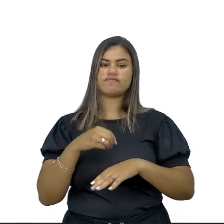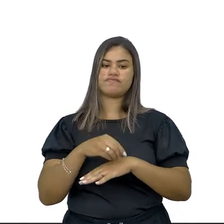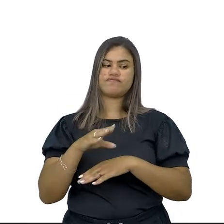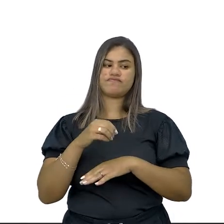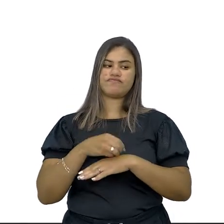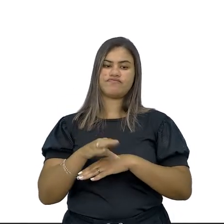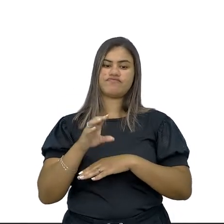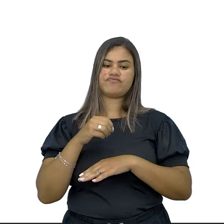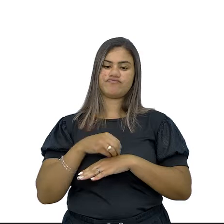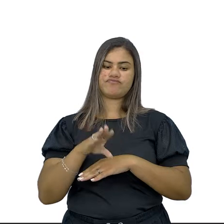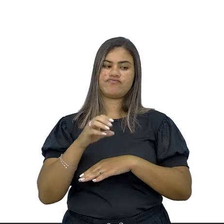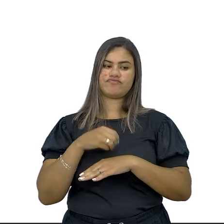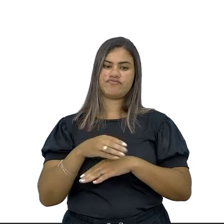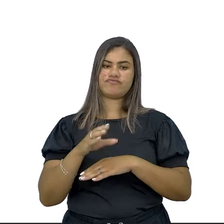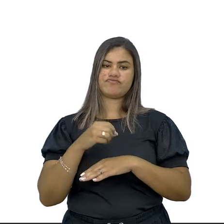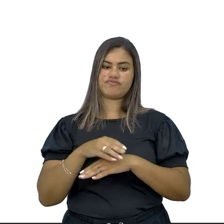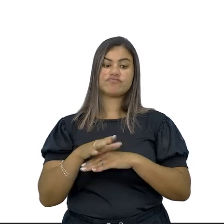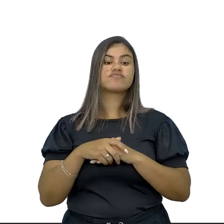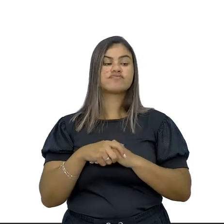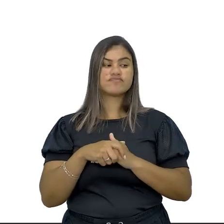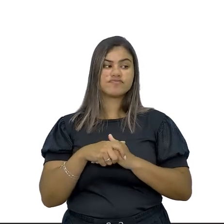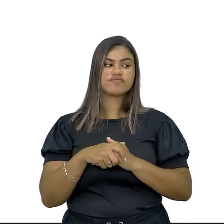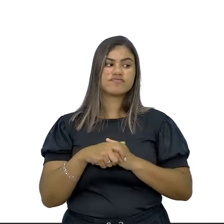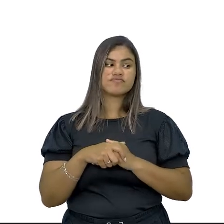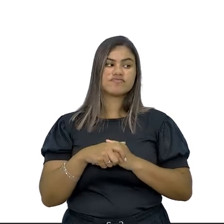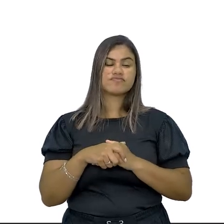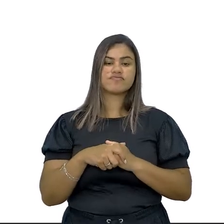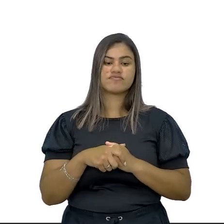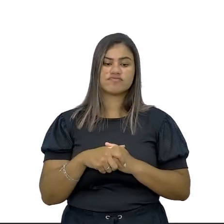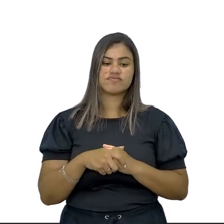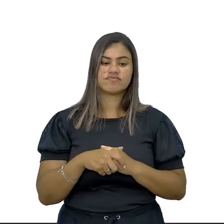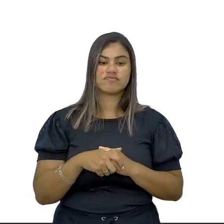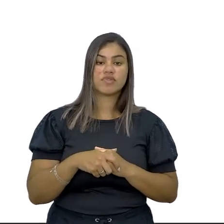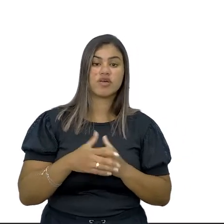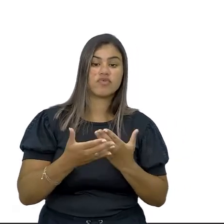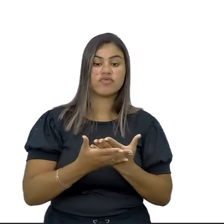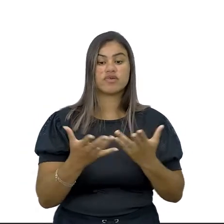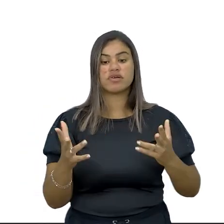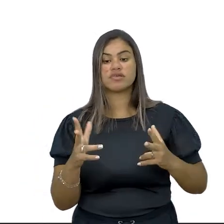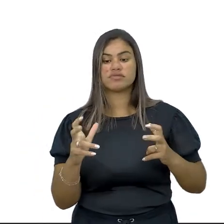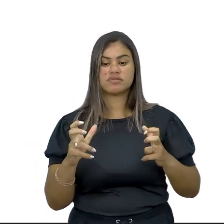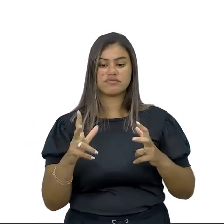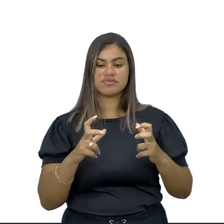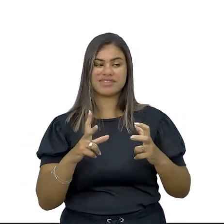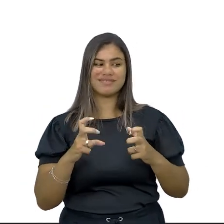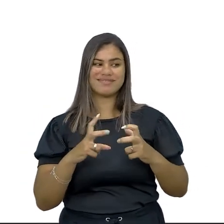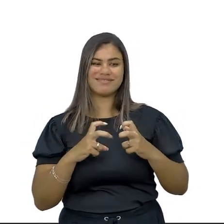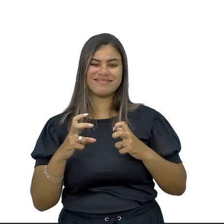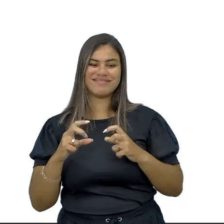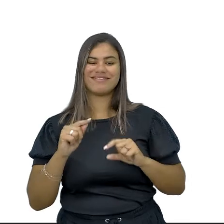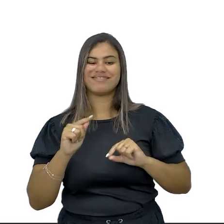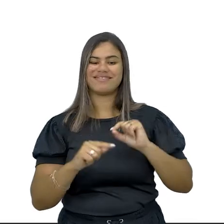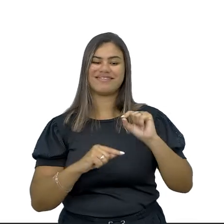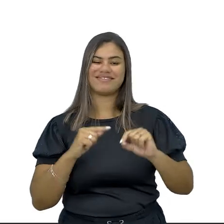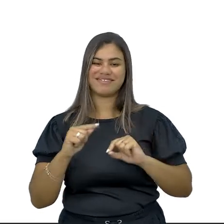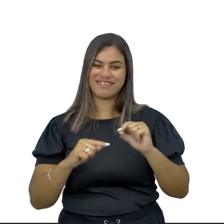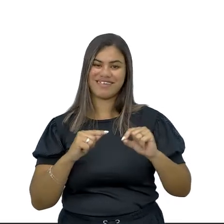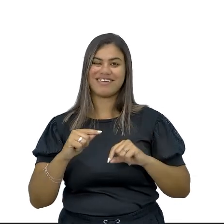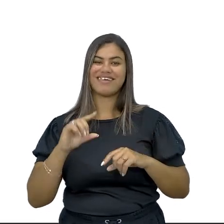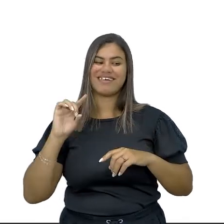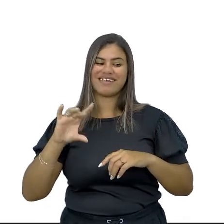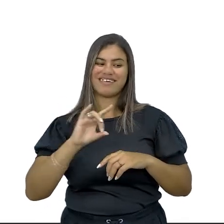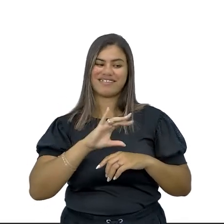momentos finais das formações. Então, vocês irão perceber que essas sugestões de atividades, elas se complementam